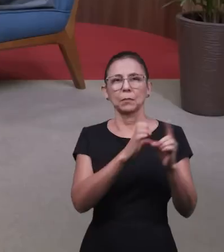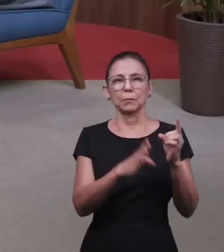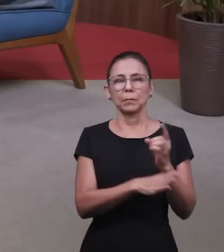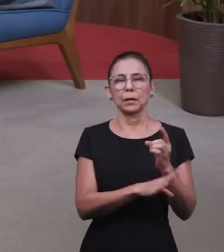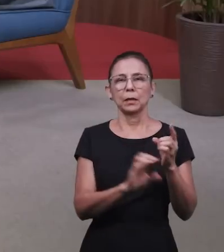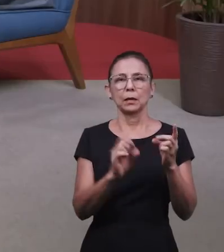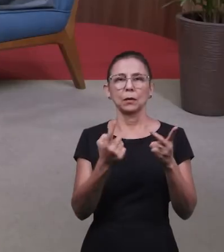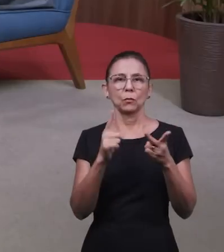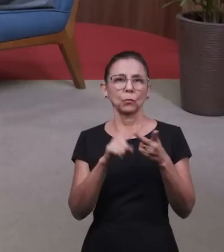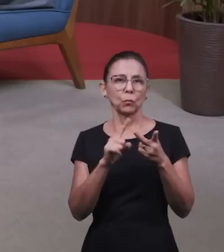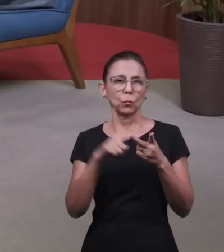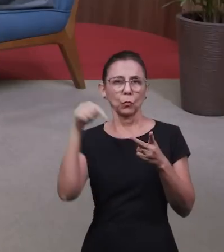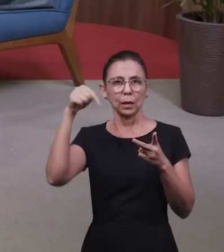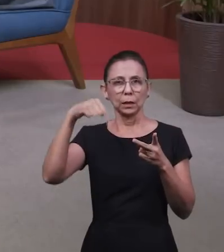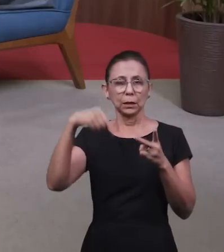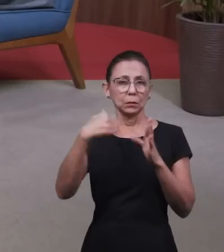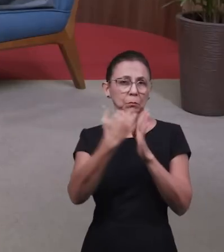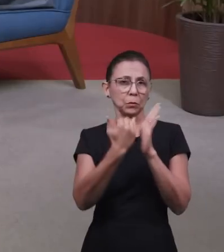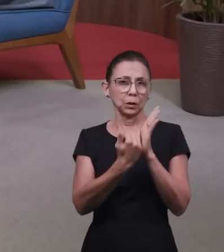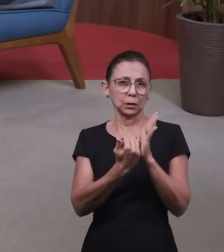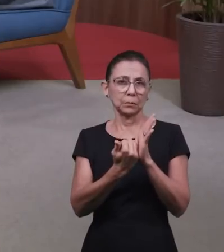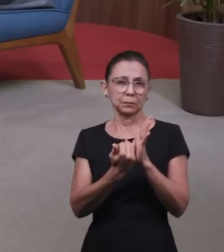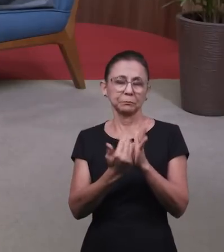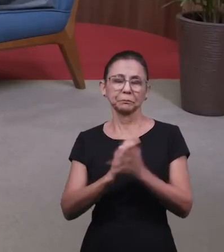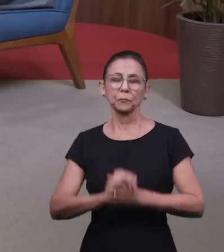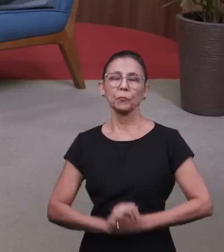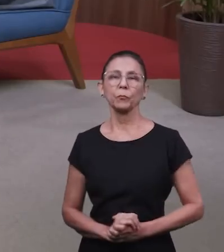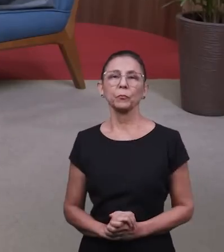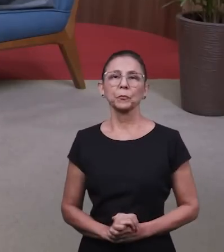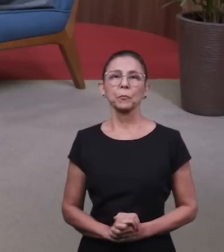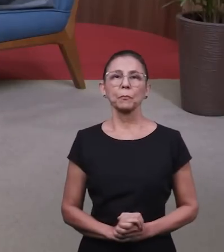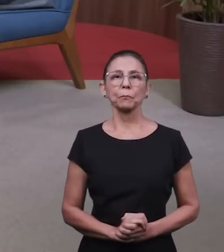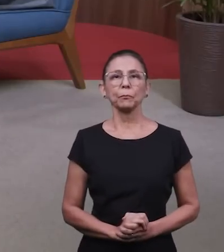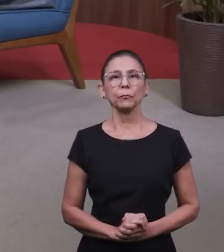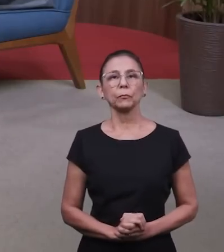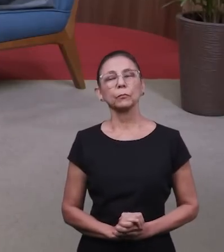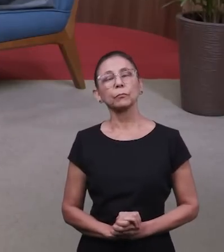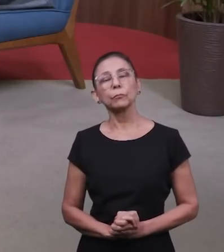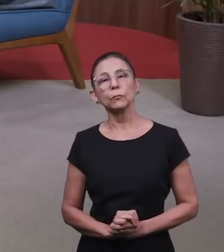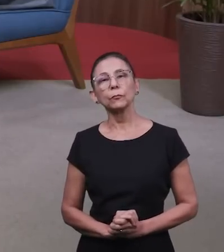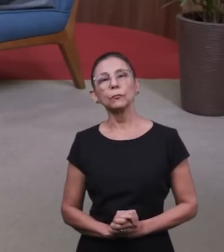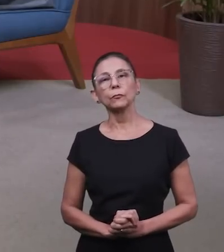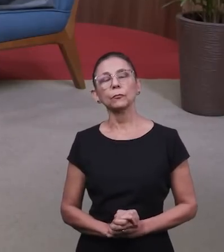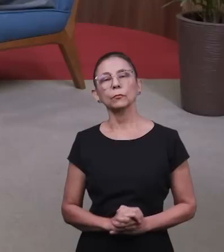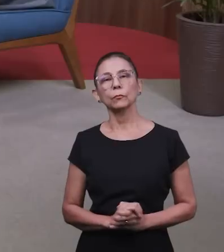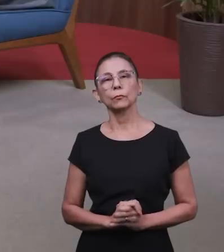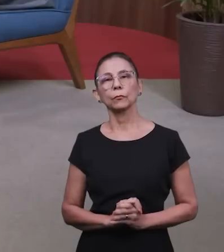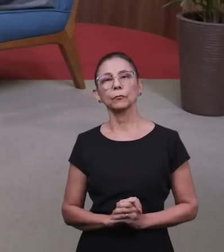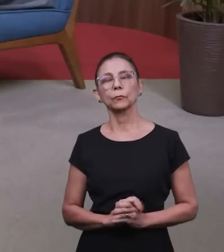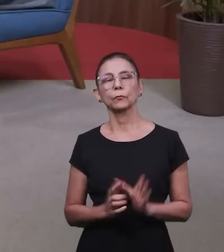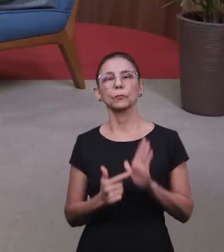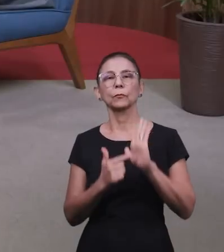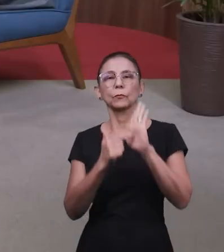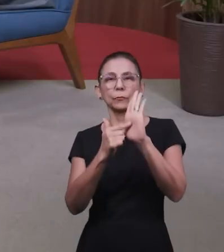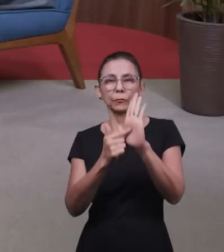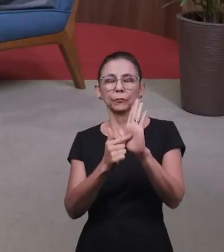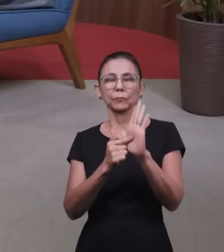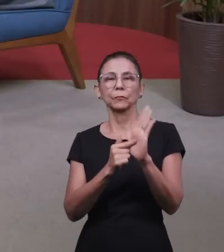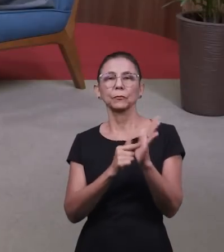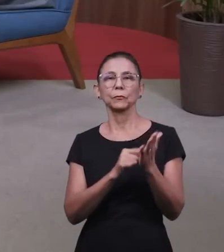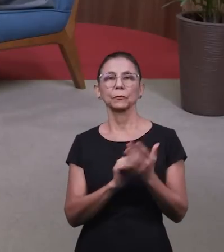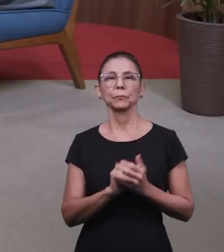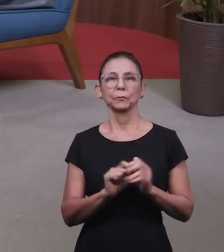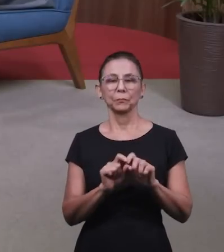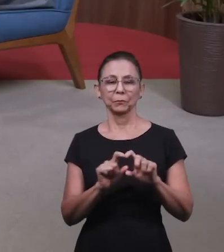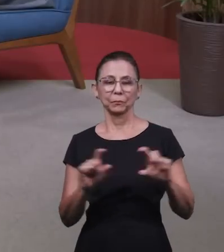com esse quadro dentro do programa. Então, eu vou trazer para você aqui algumas mensagens que nos foram enviadas. Uma delas